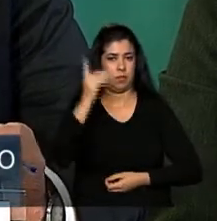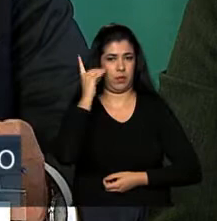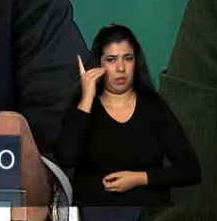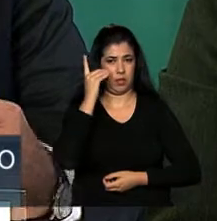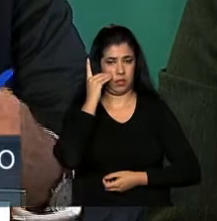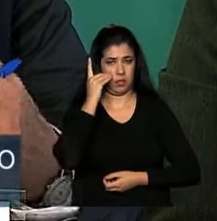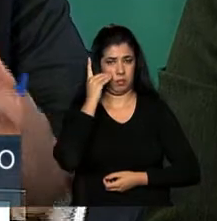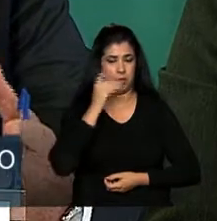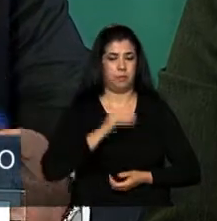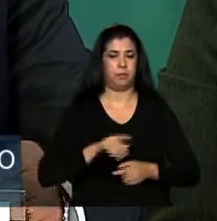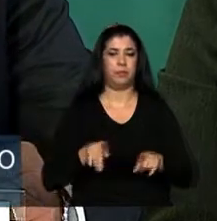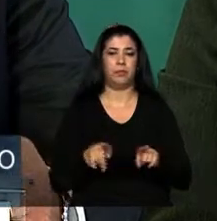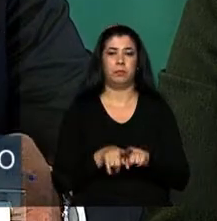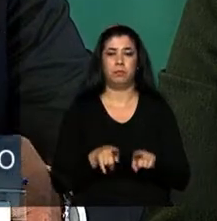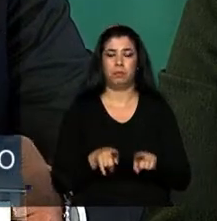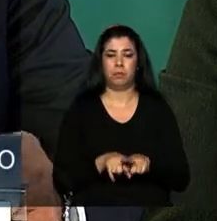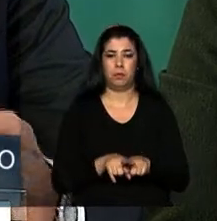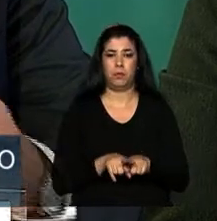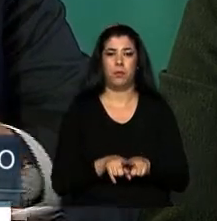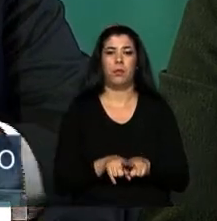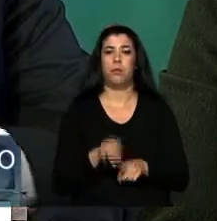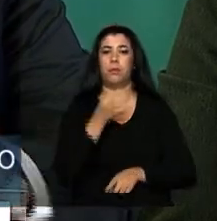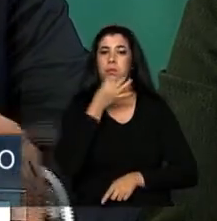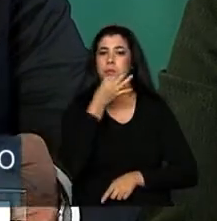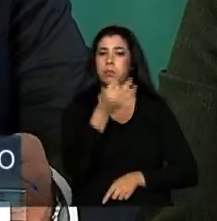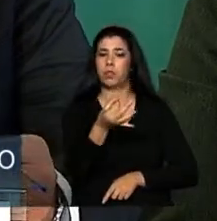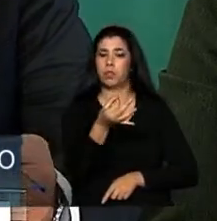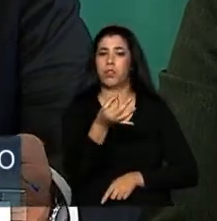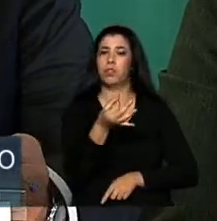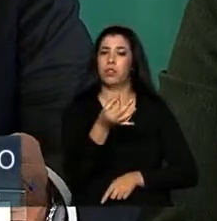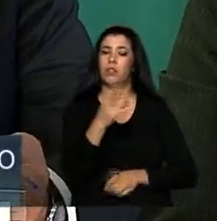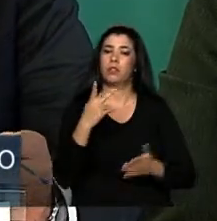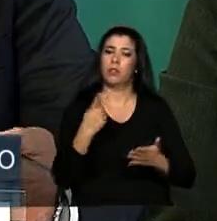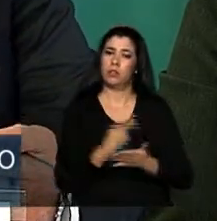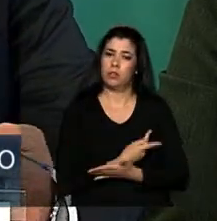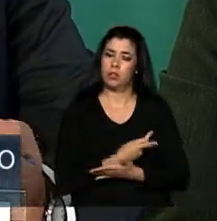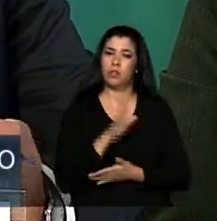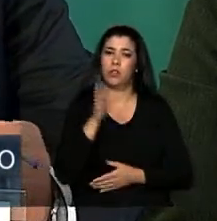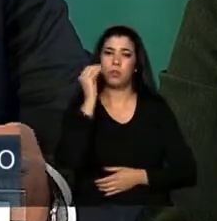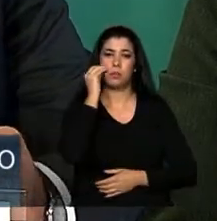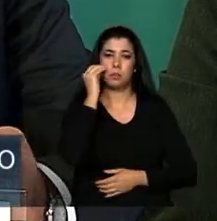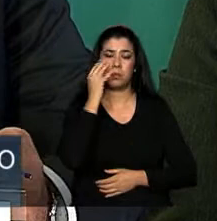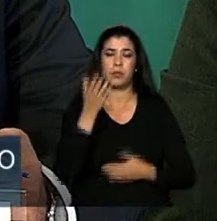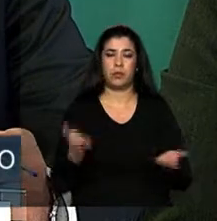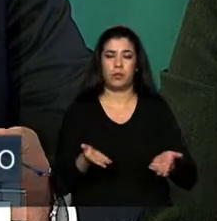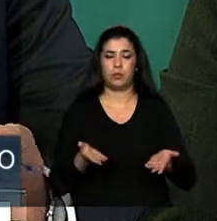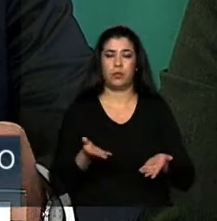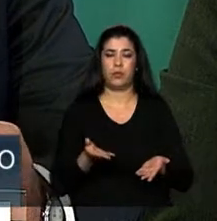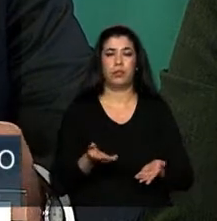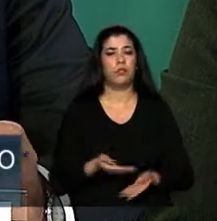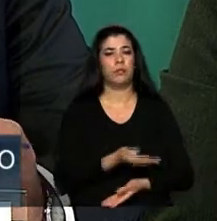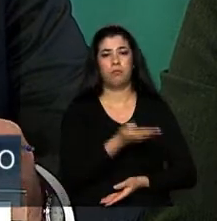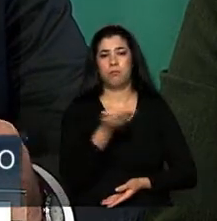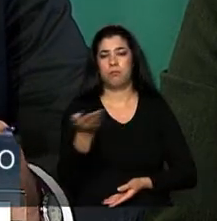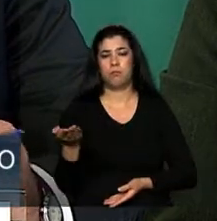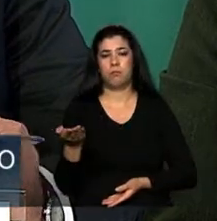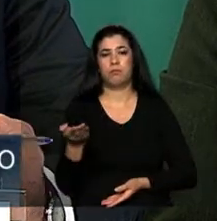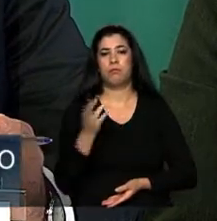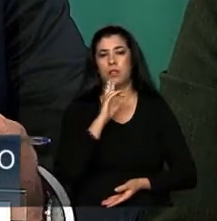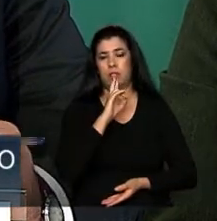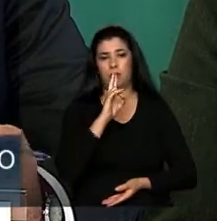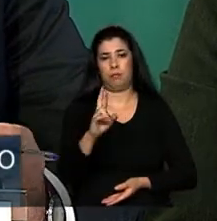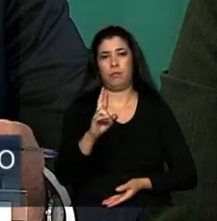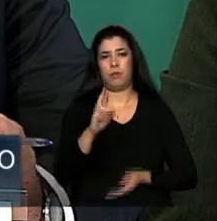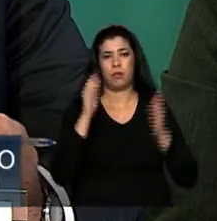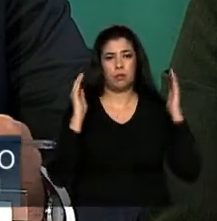Dilma, a posição do governo diante de uma situação concreta e específica. Então, as minhas respostas